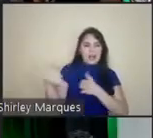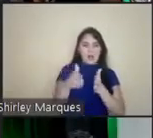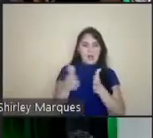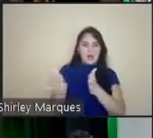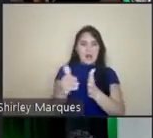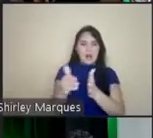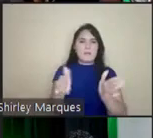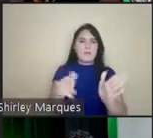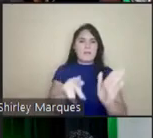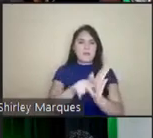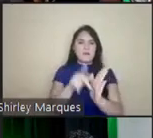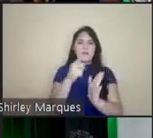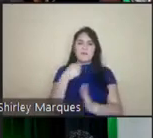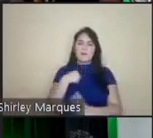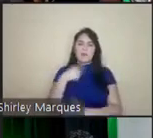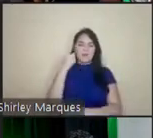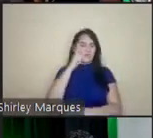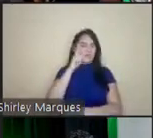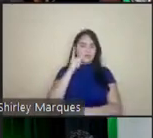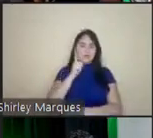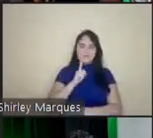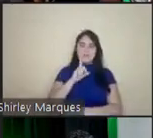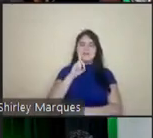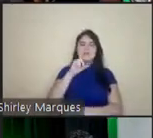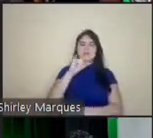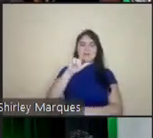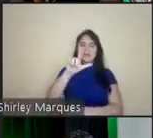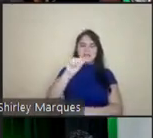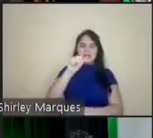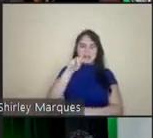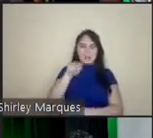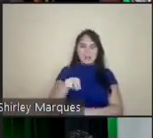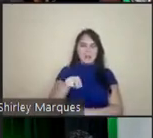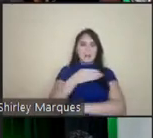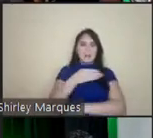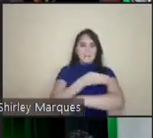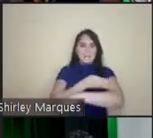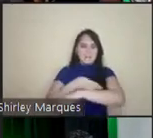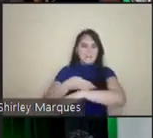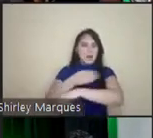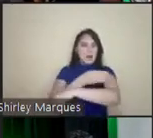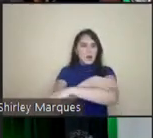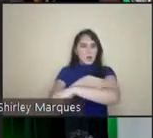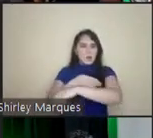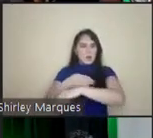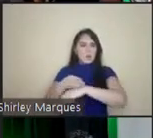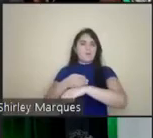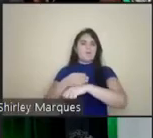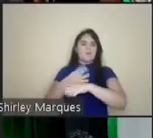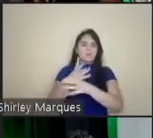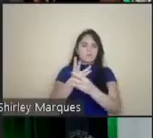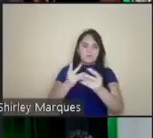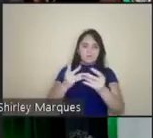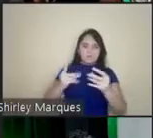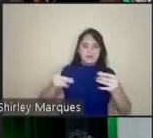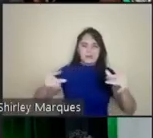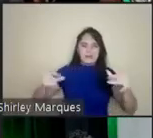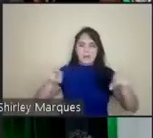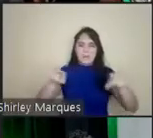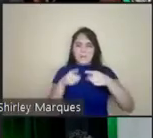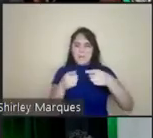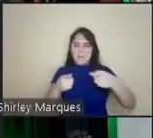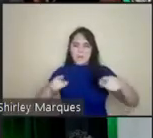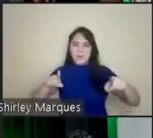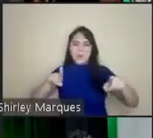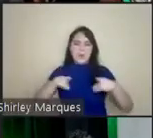sabia. Dylan, Dylan, Dylan, branco, branco, branco. Diluindo-me em canções,